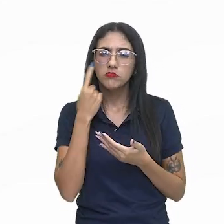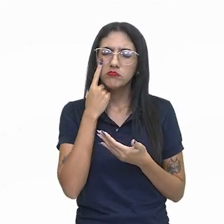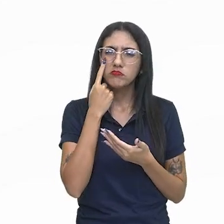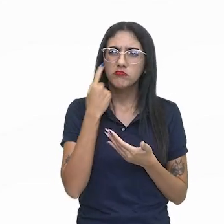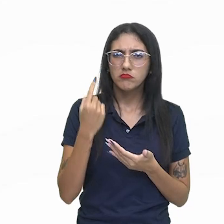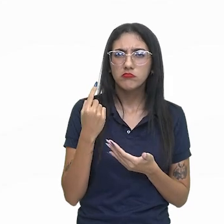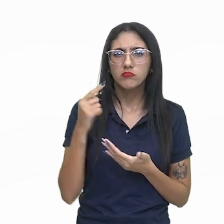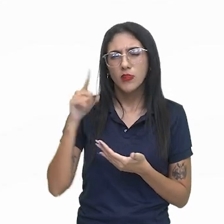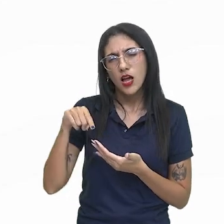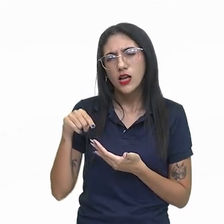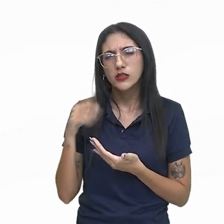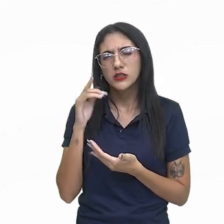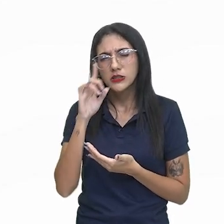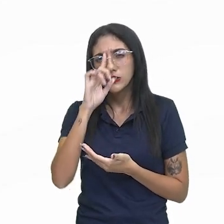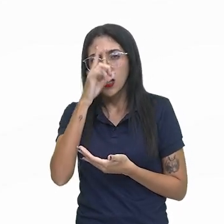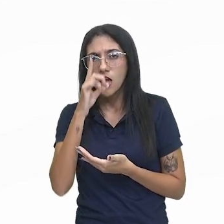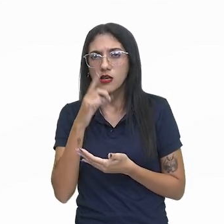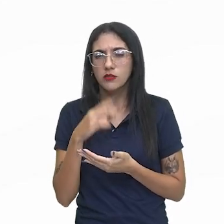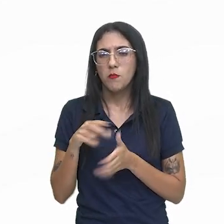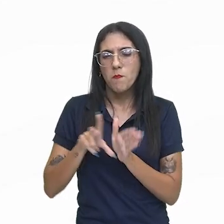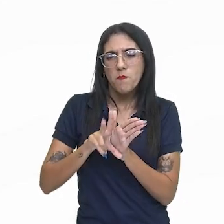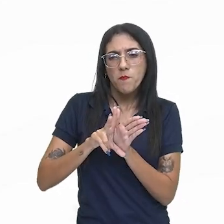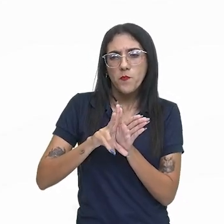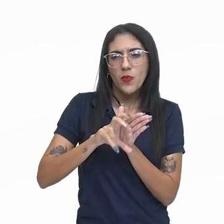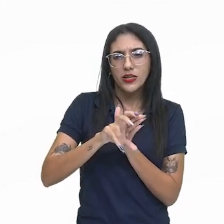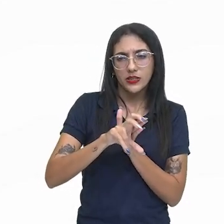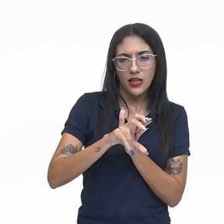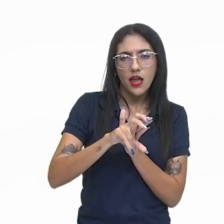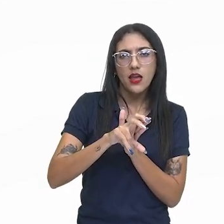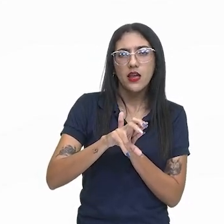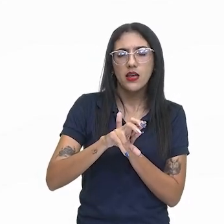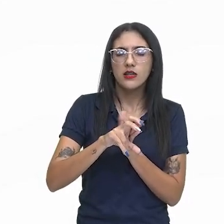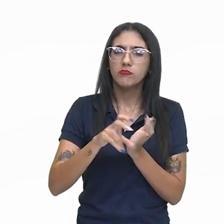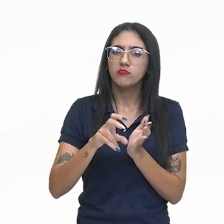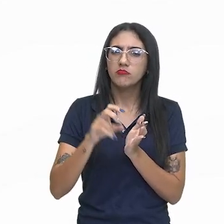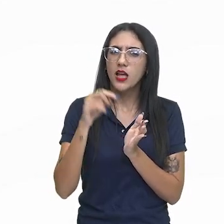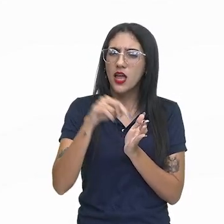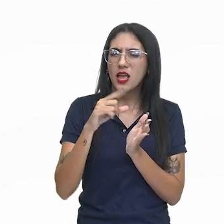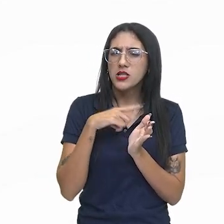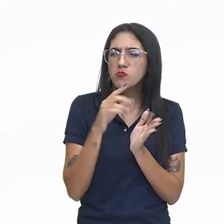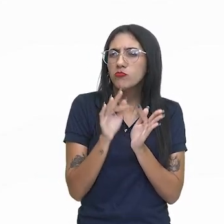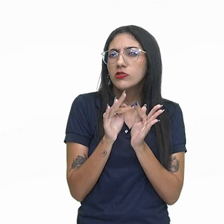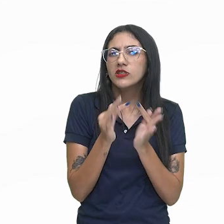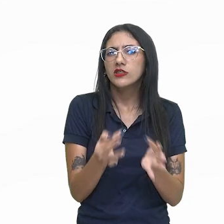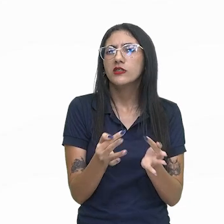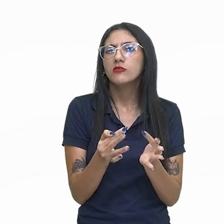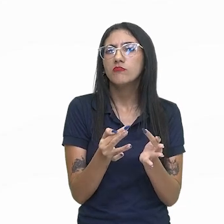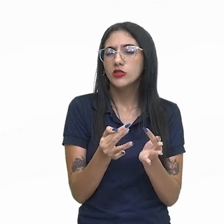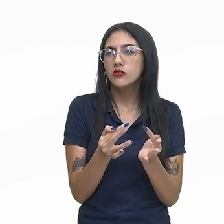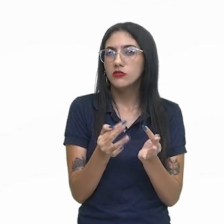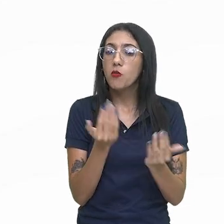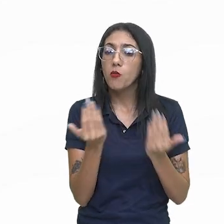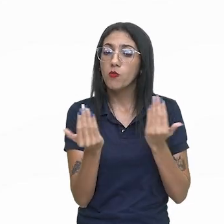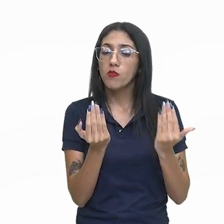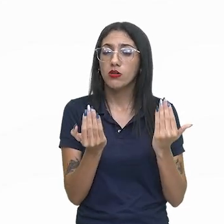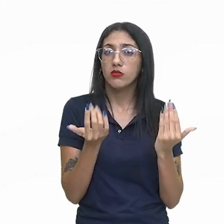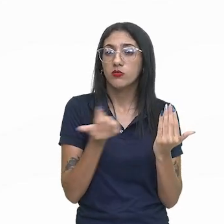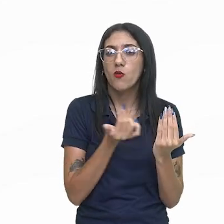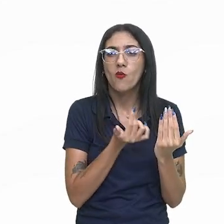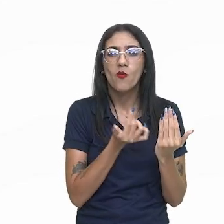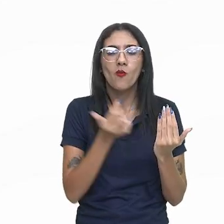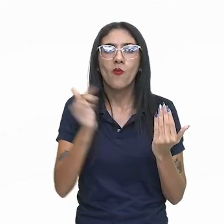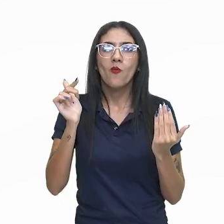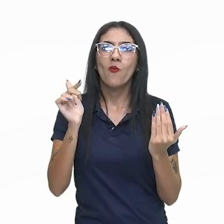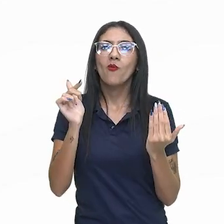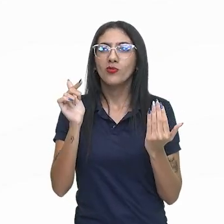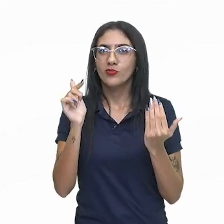hipótese autotrófica. Bactérias, elas são seres extremamente simples em relação aos outros seres